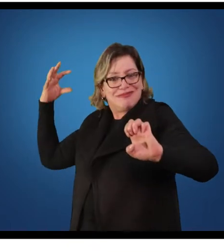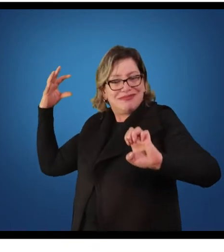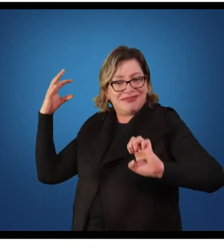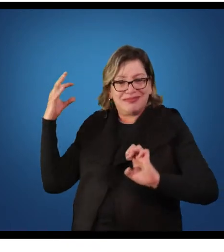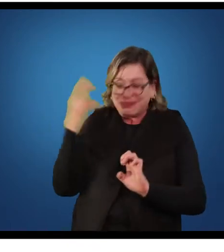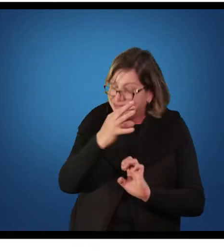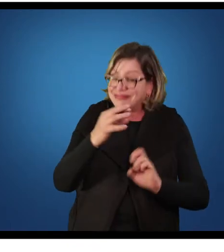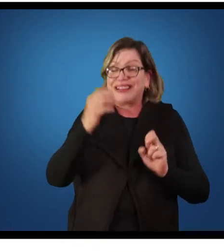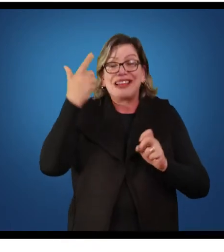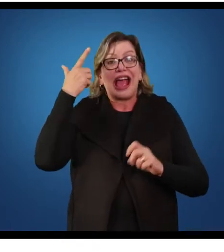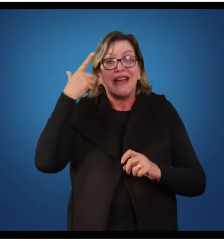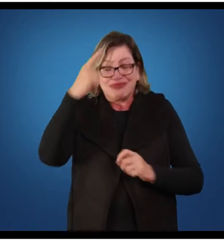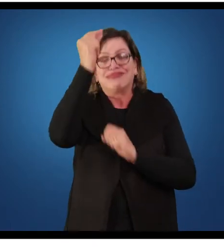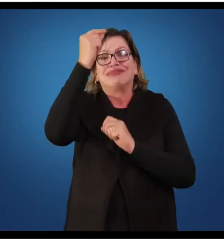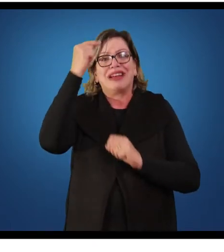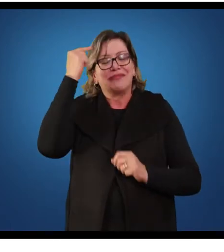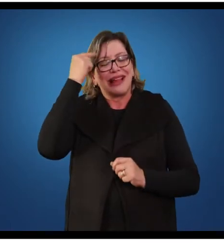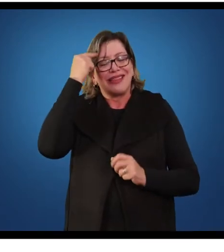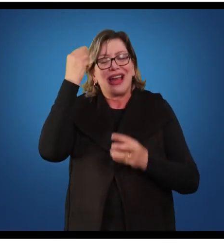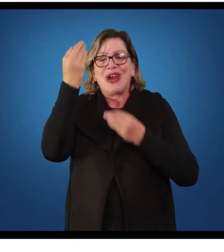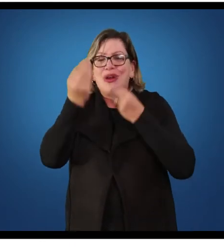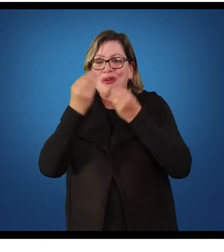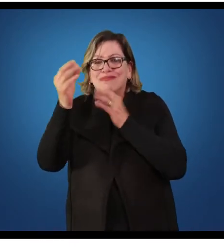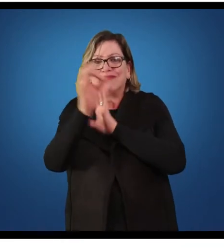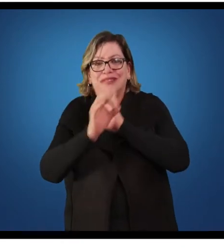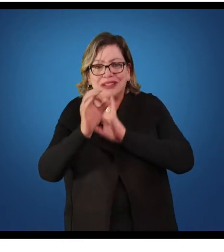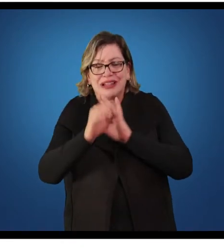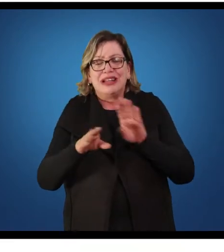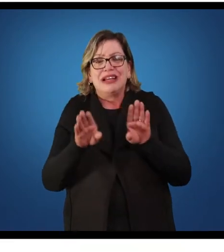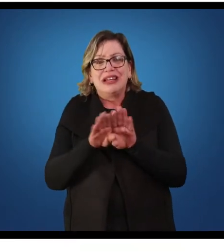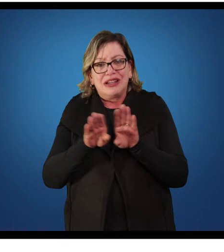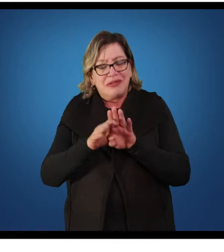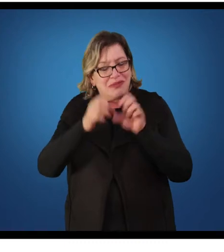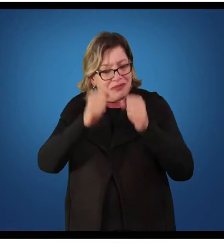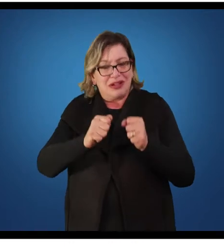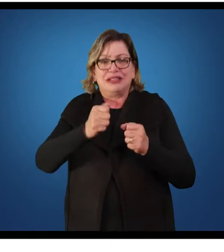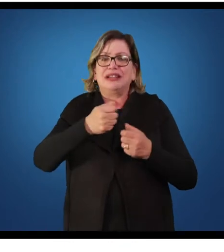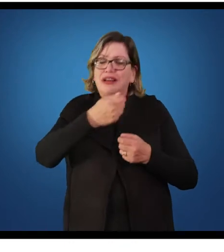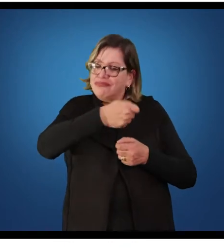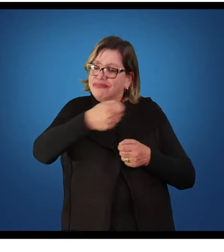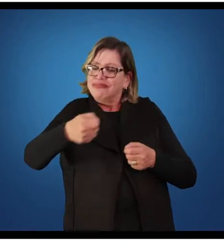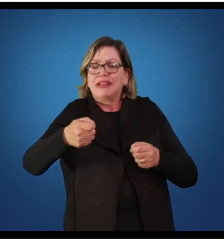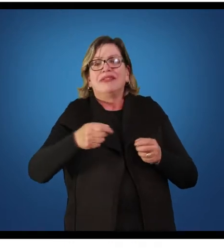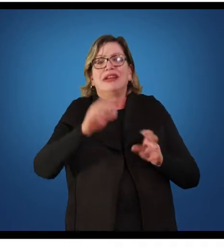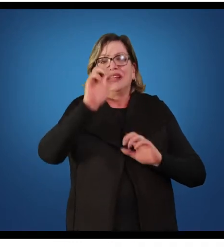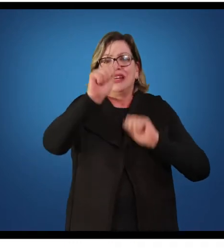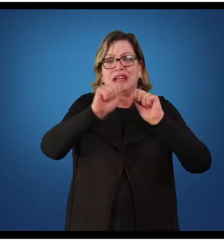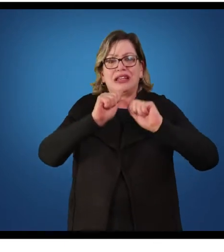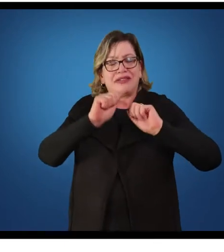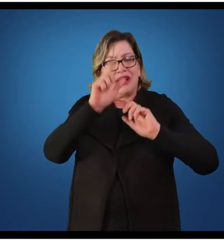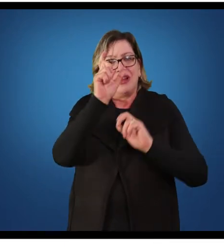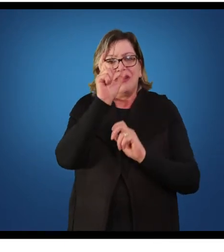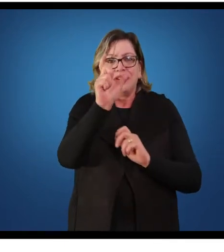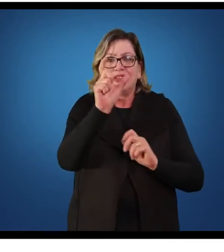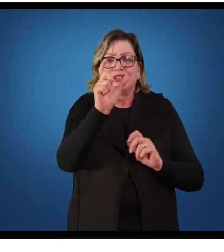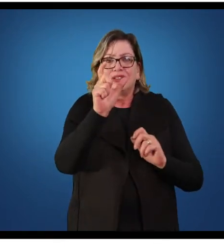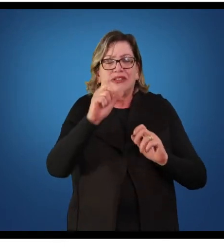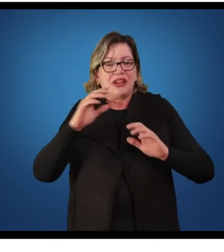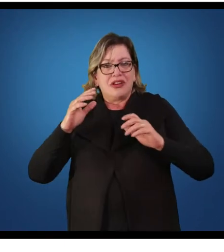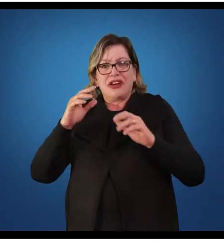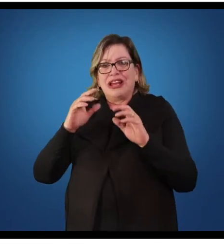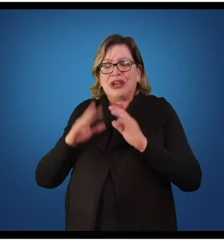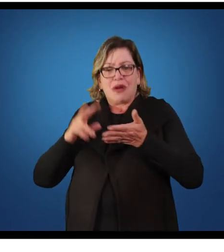e arremesso, certo? Ou você pode até escrever na segunda letra E, fase de